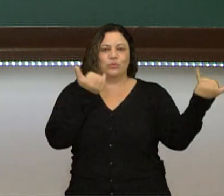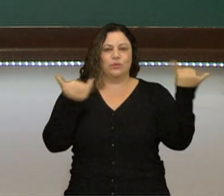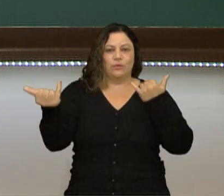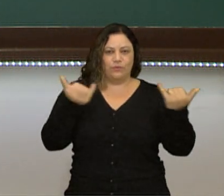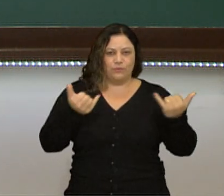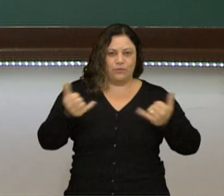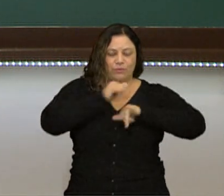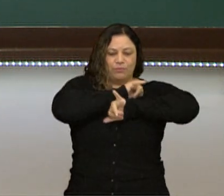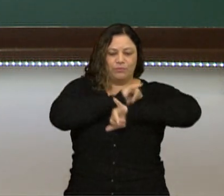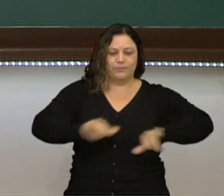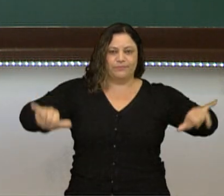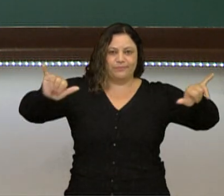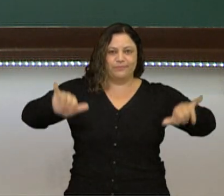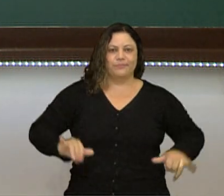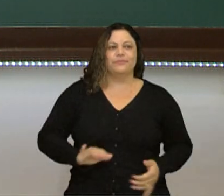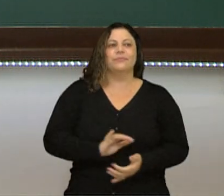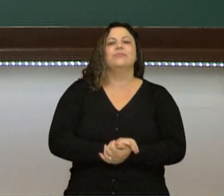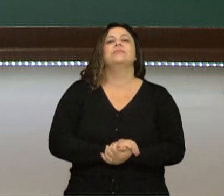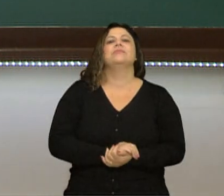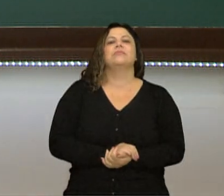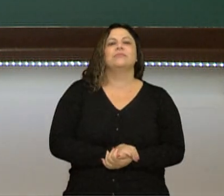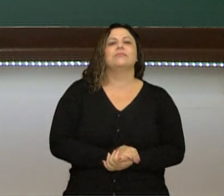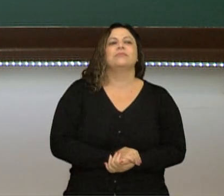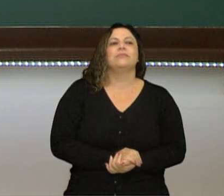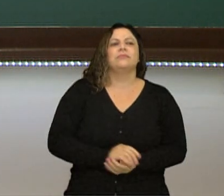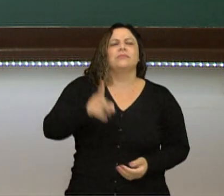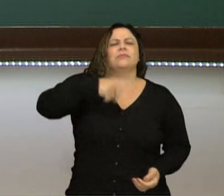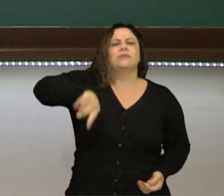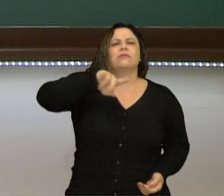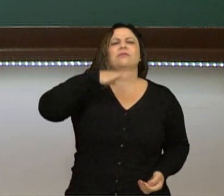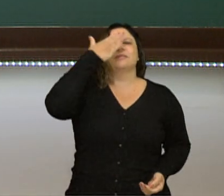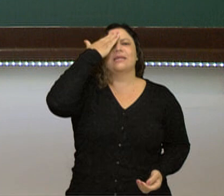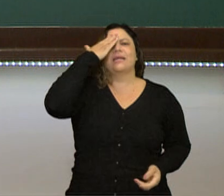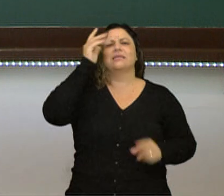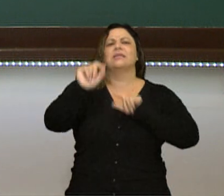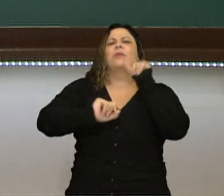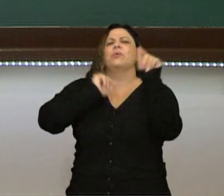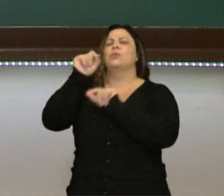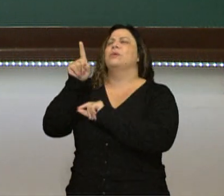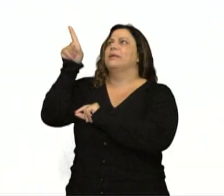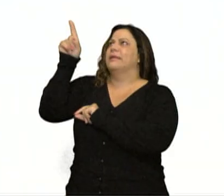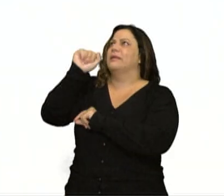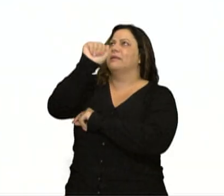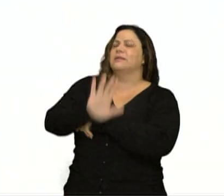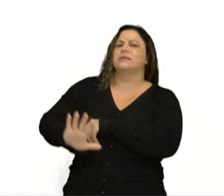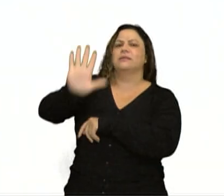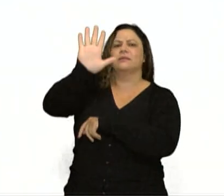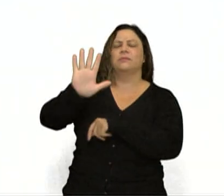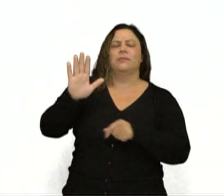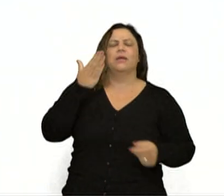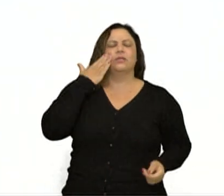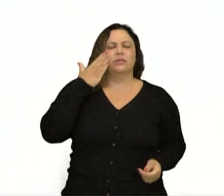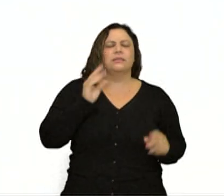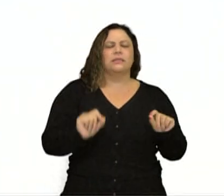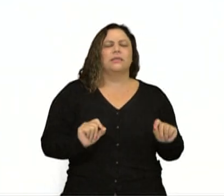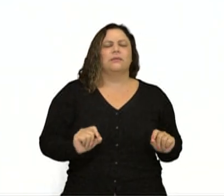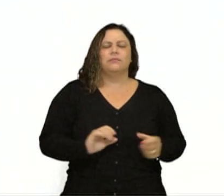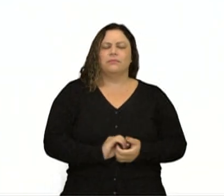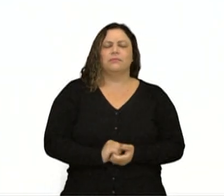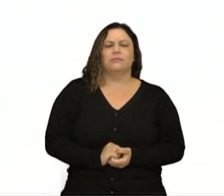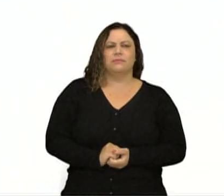informativos. Isso aí. Você sabe o que representa essa imagem? Sabe? Aqui,